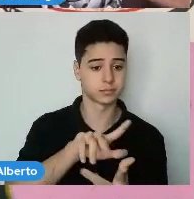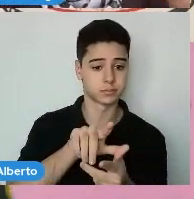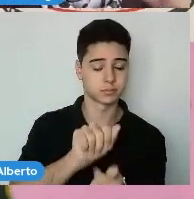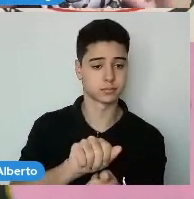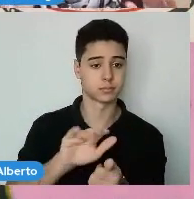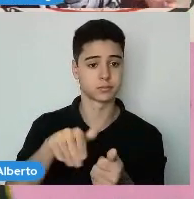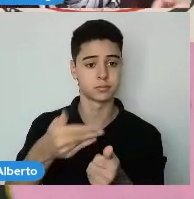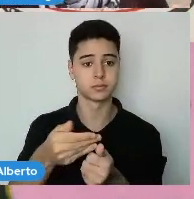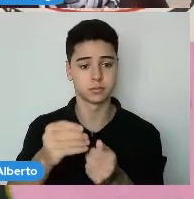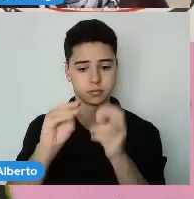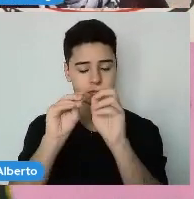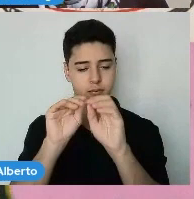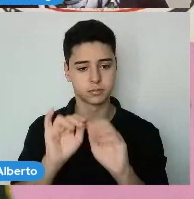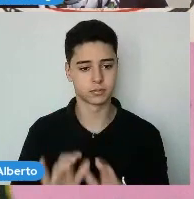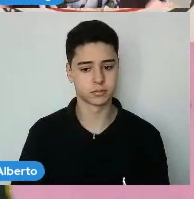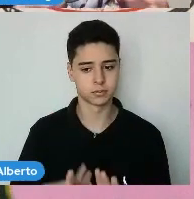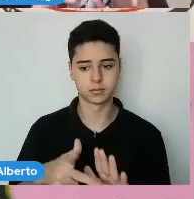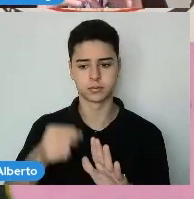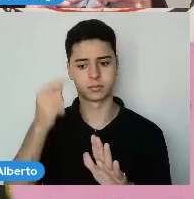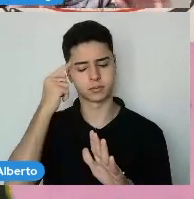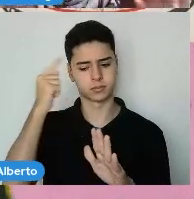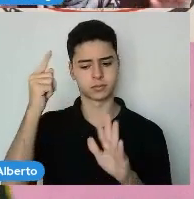da desconstrução de conceitos,